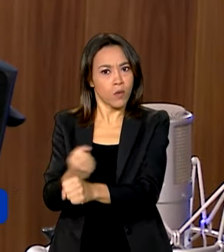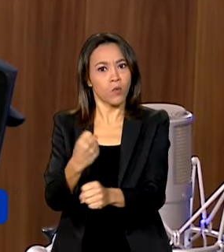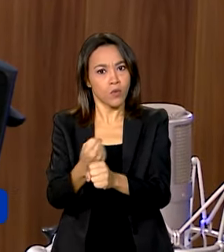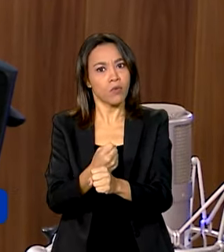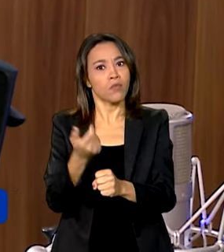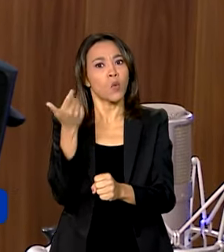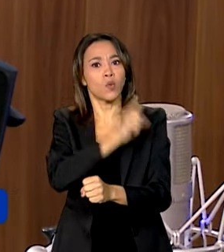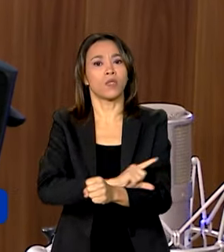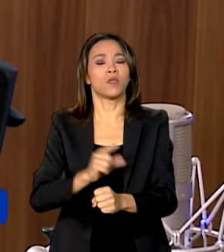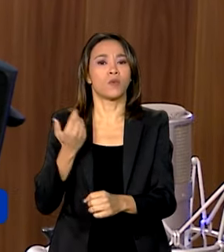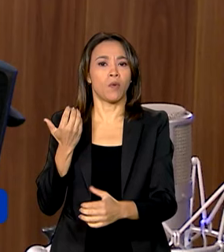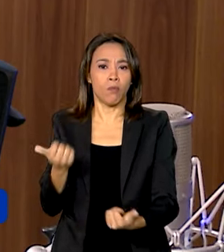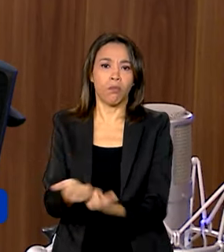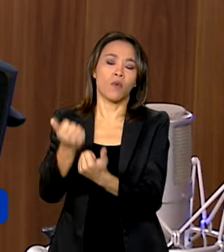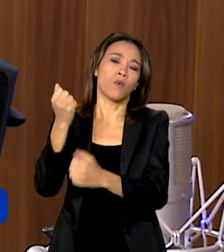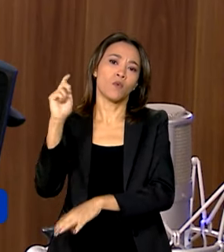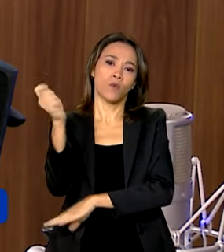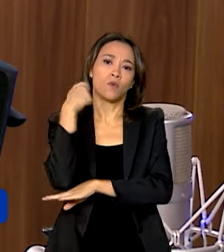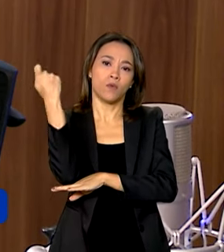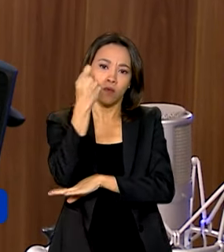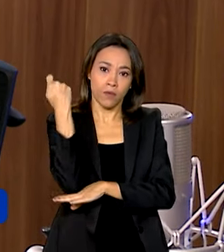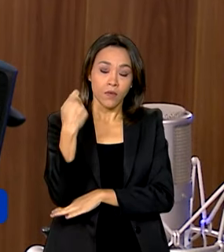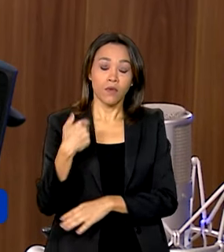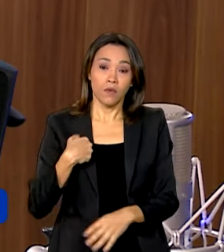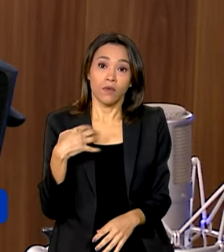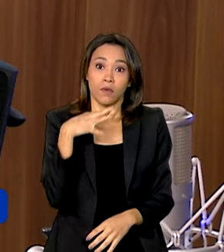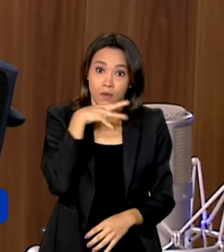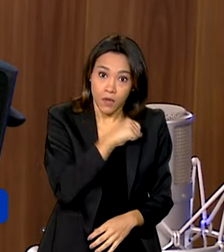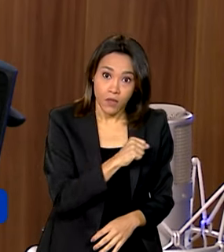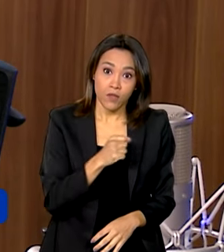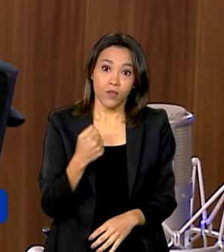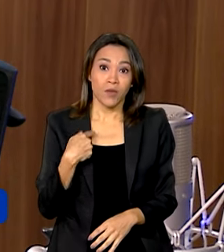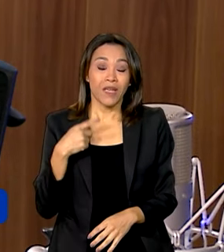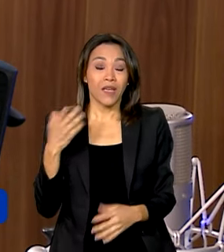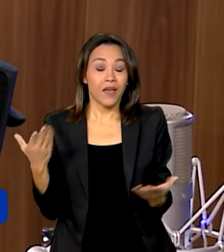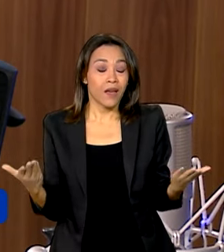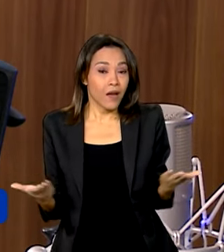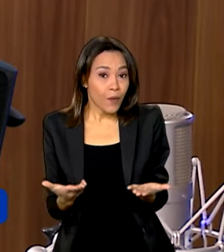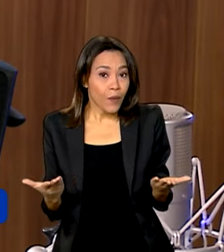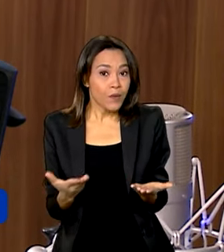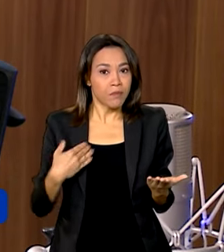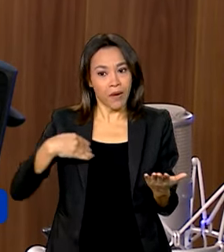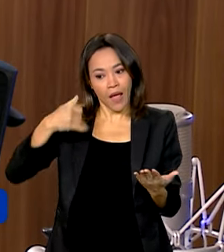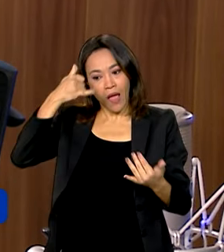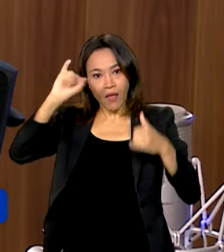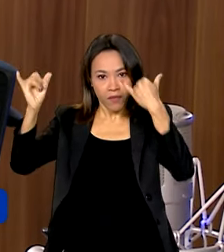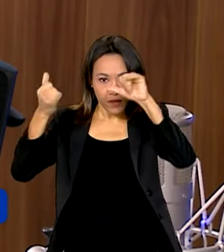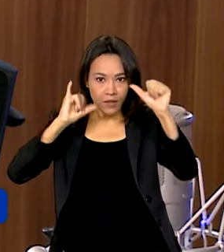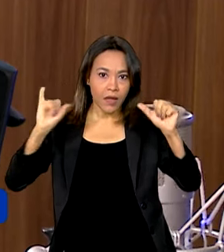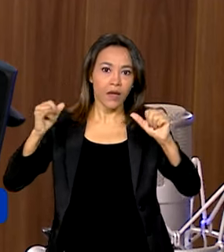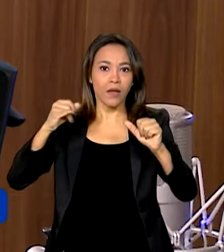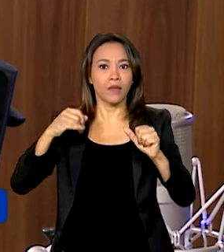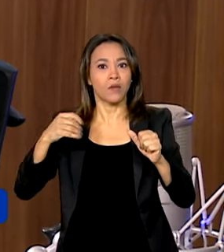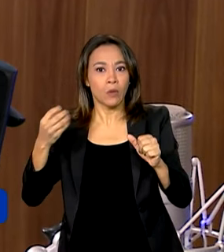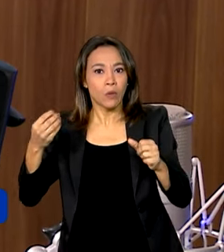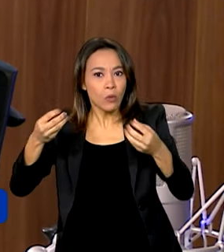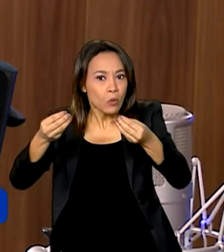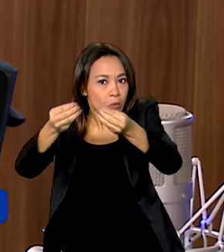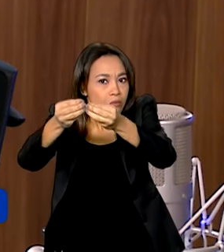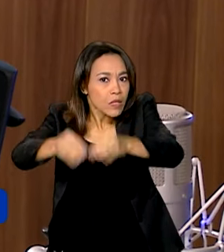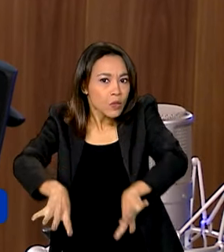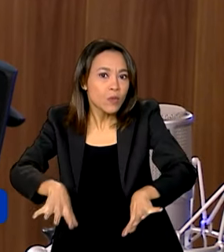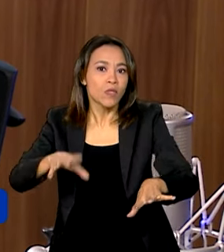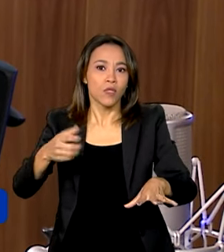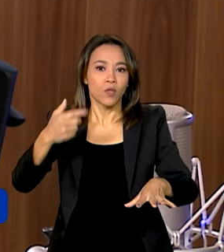isso obviamente que a parte de prevenção ela não está majoritariamente comigo está com o ministro Jader então toda a